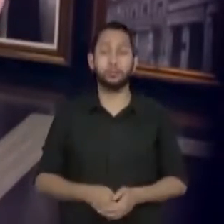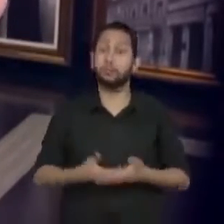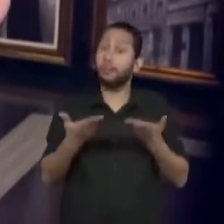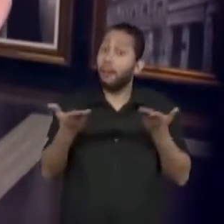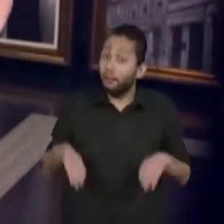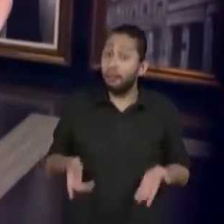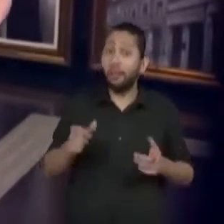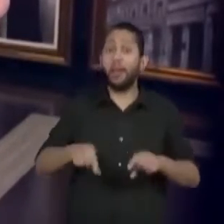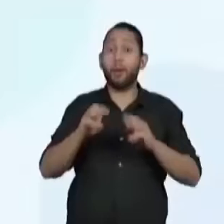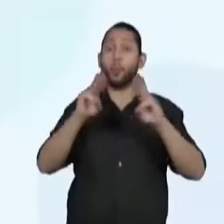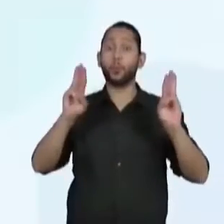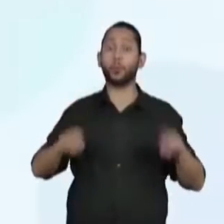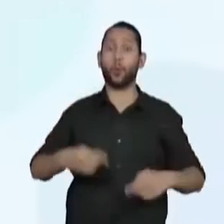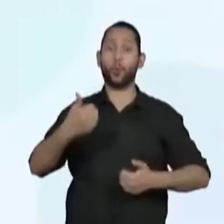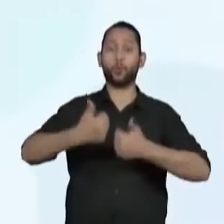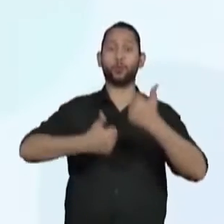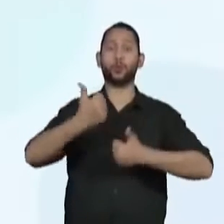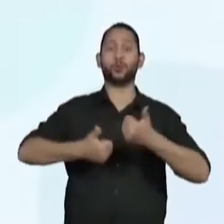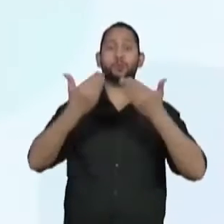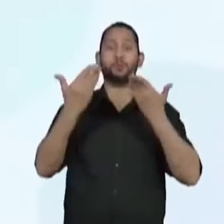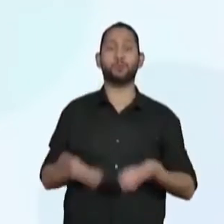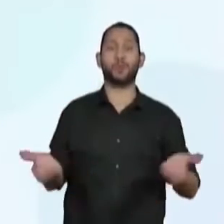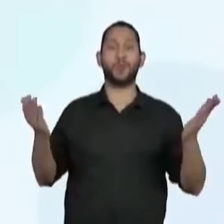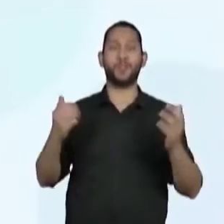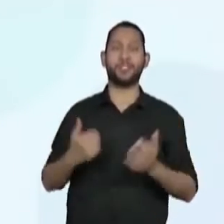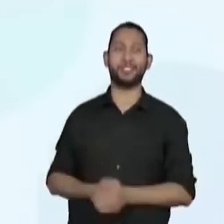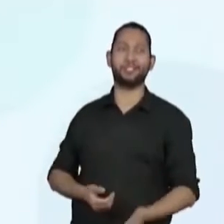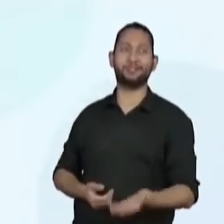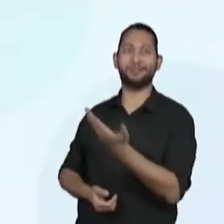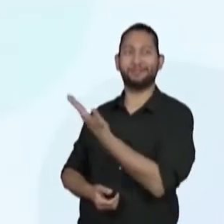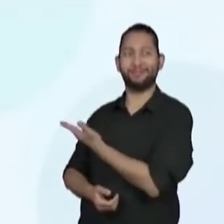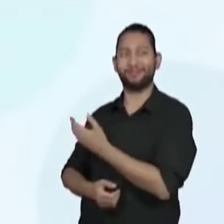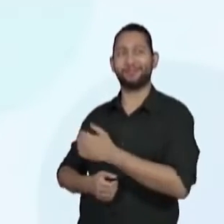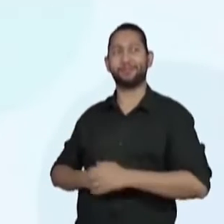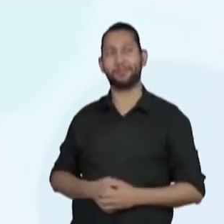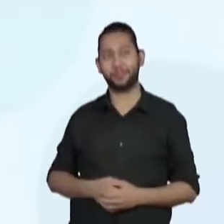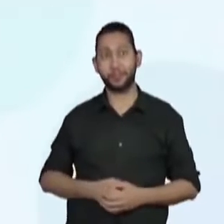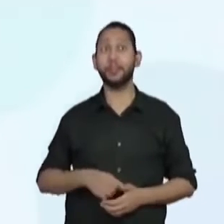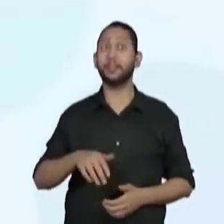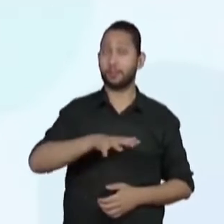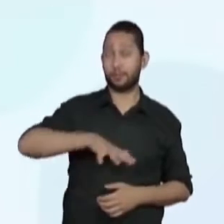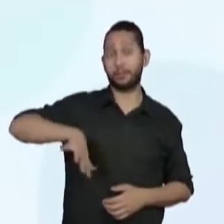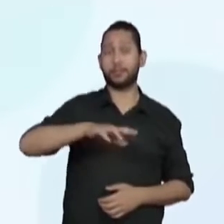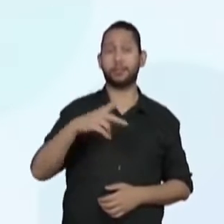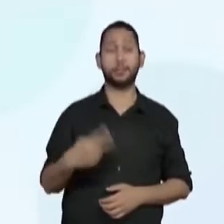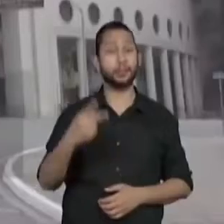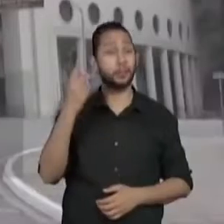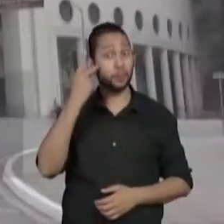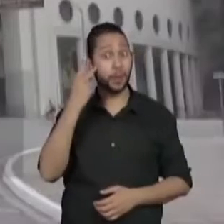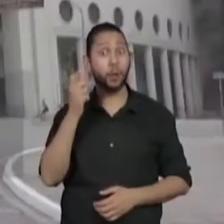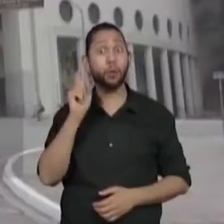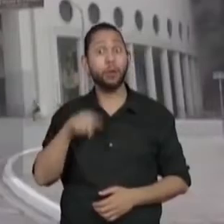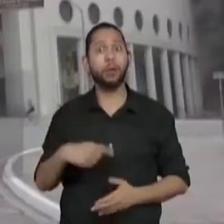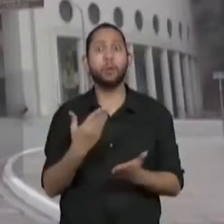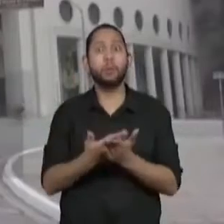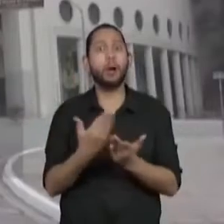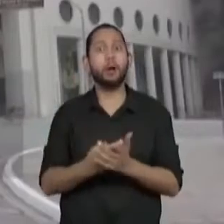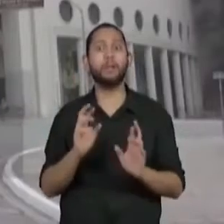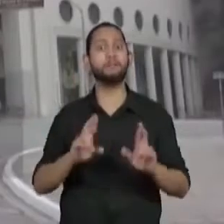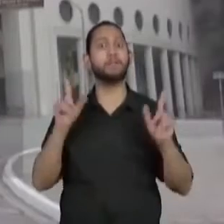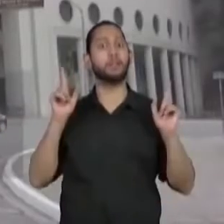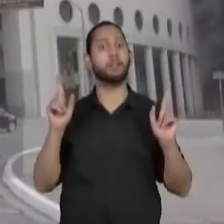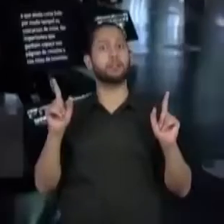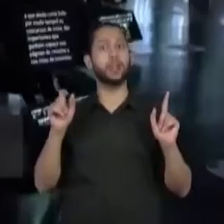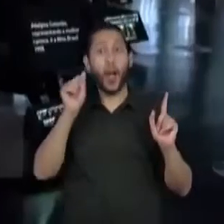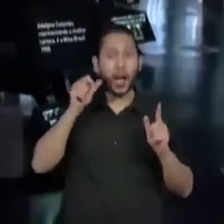do Futebol. Então é isso mesmo, estamos aqui no Museu do Futebol, no Pacaembu, para uma aula muito diferente e que